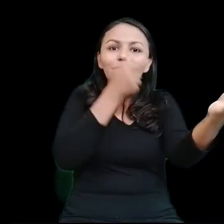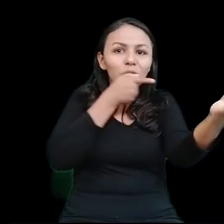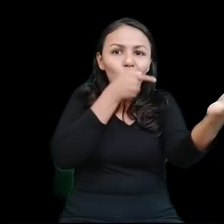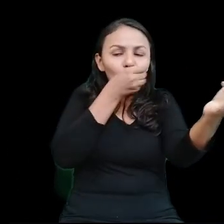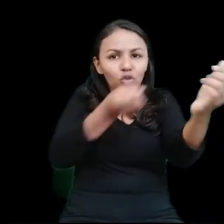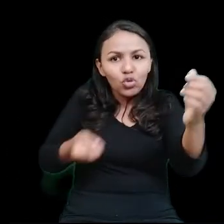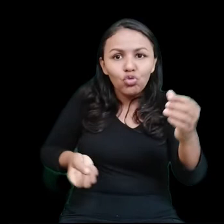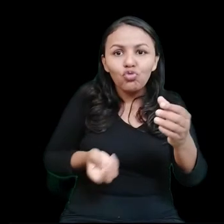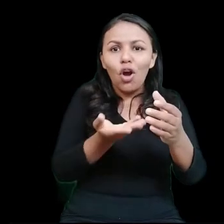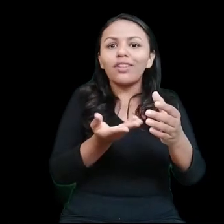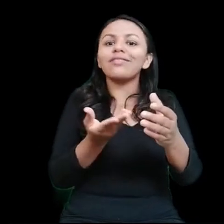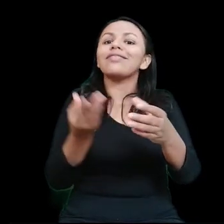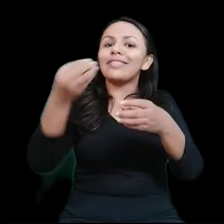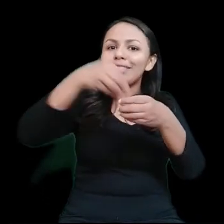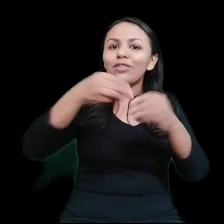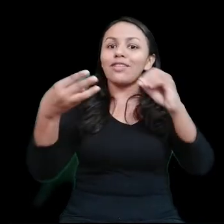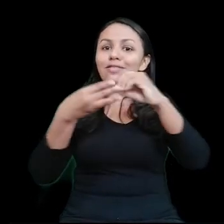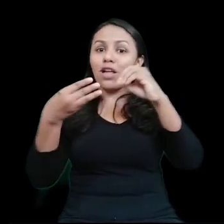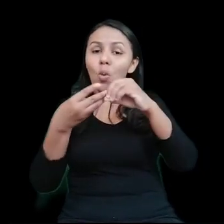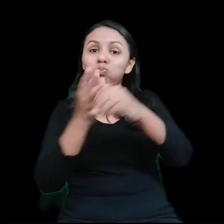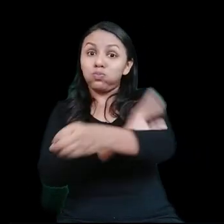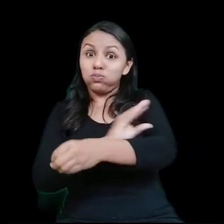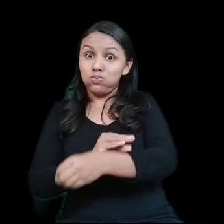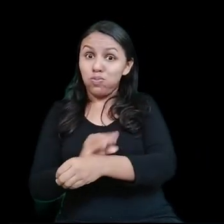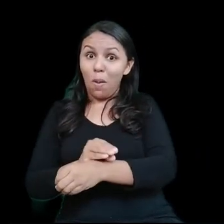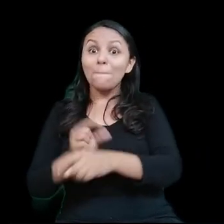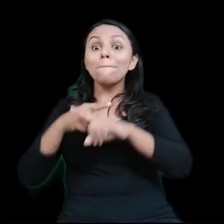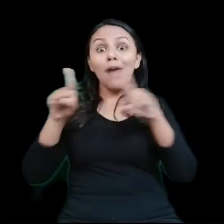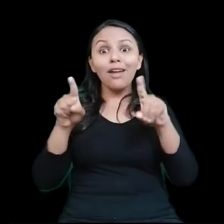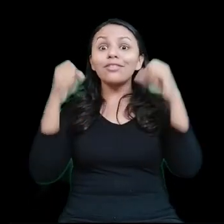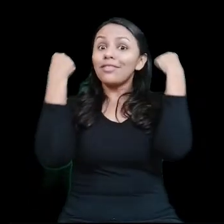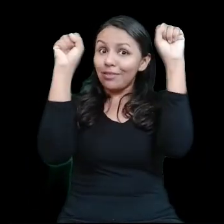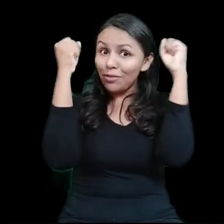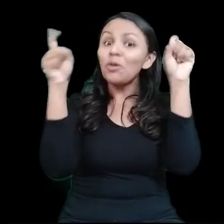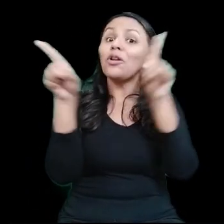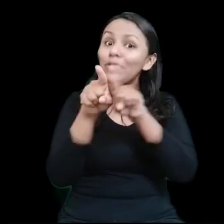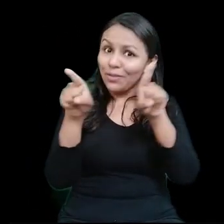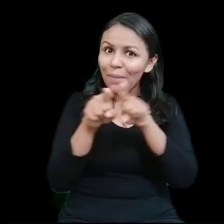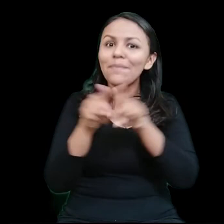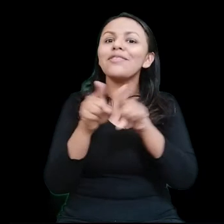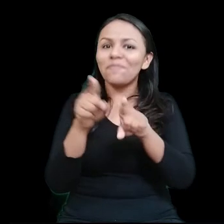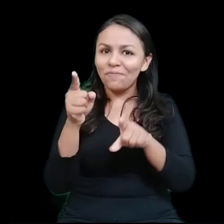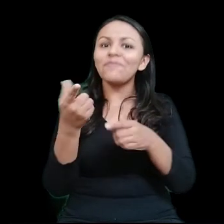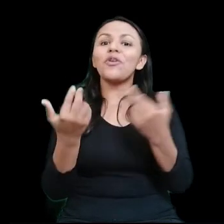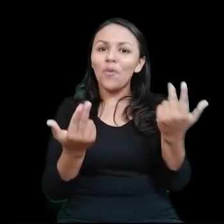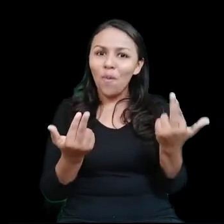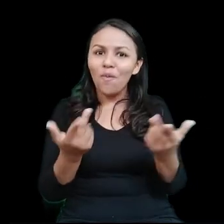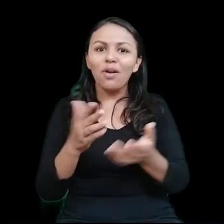tecido muscular. Mas o exercício físico, ele também faz a mesma rota. A gente não